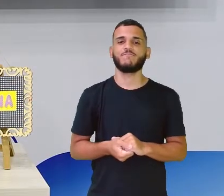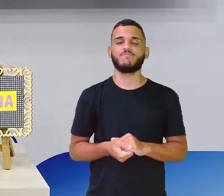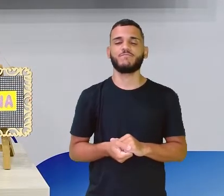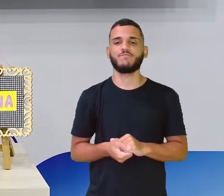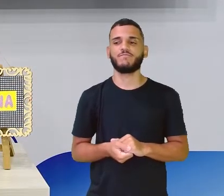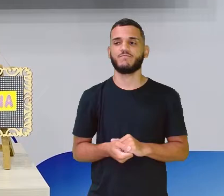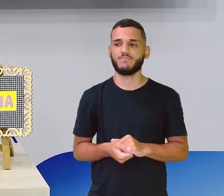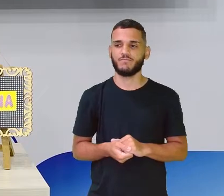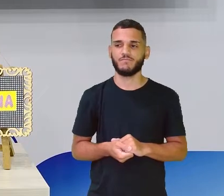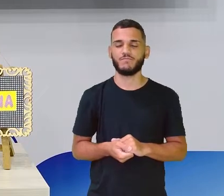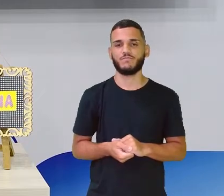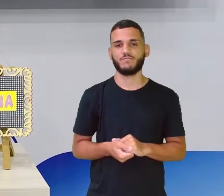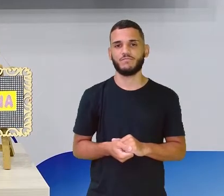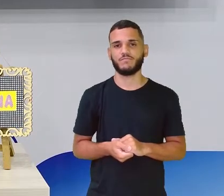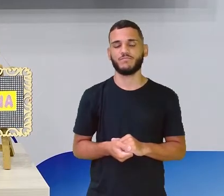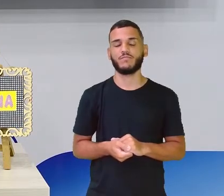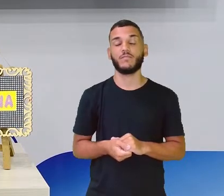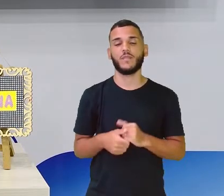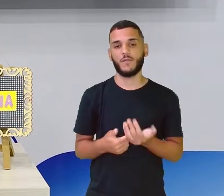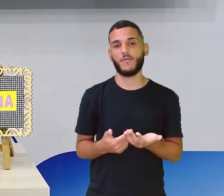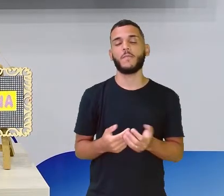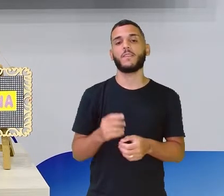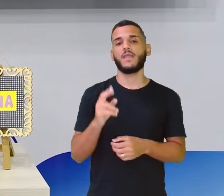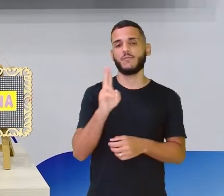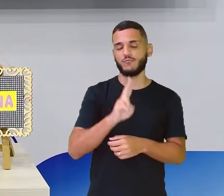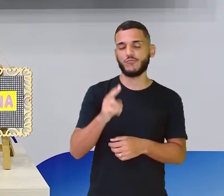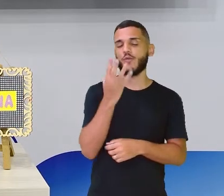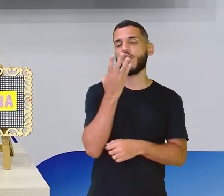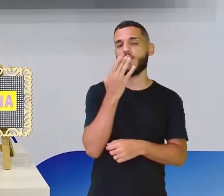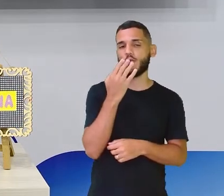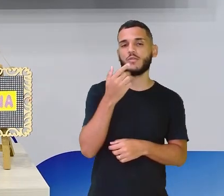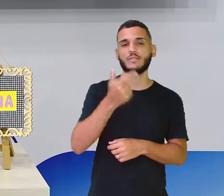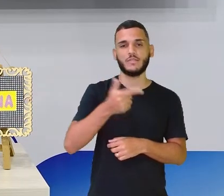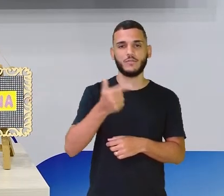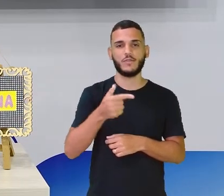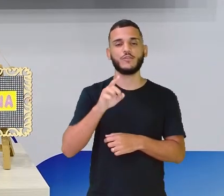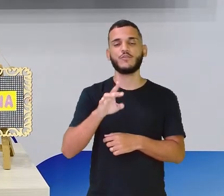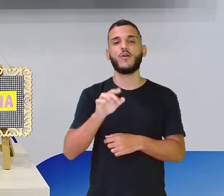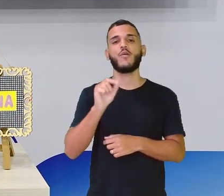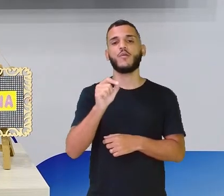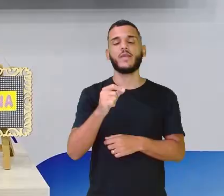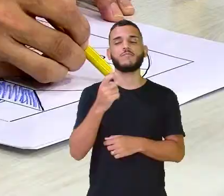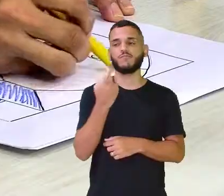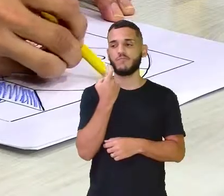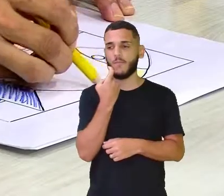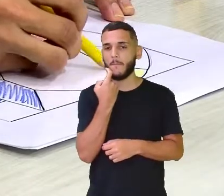E para não dizer que ele não usou nenhuma cor secundária, ele vai usar somente no peixe o laranja, tá?